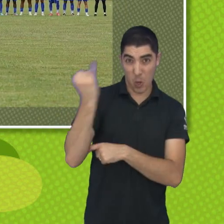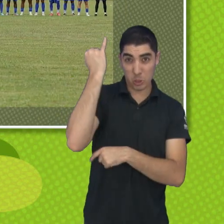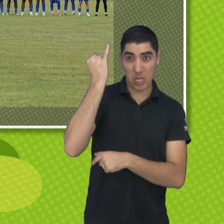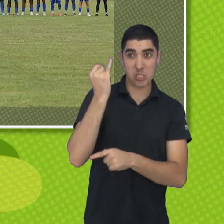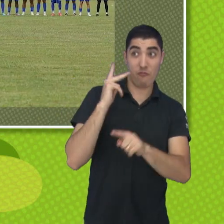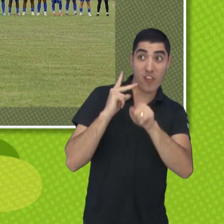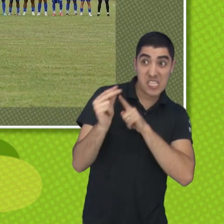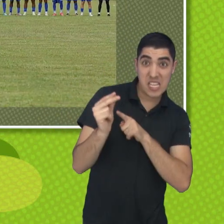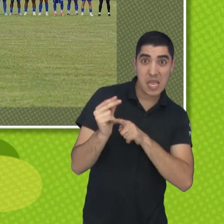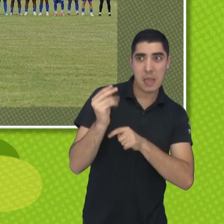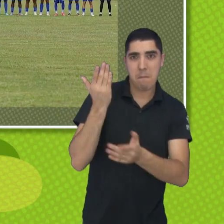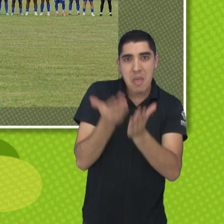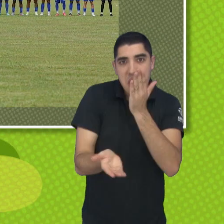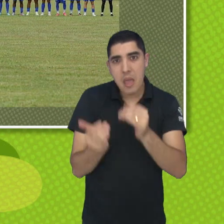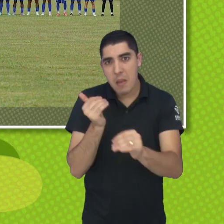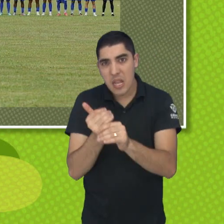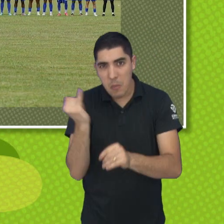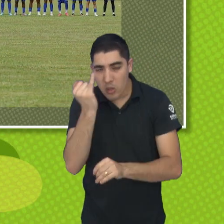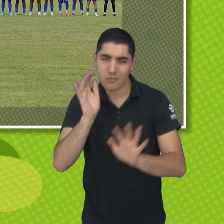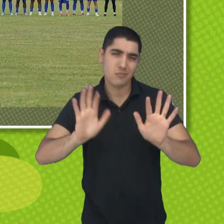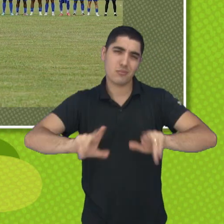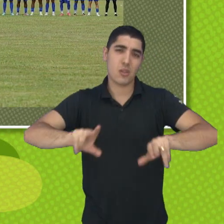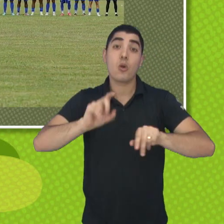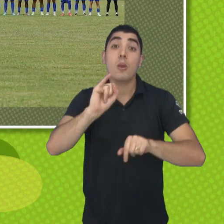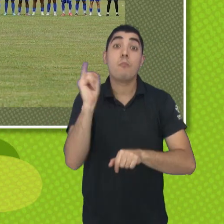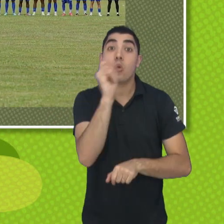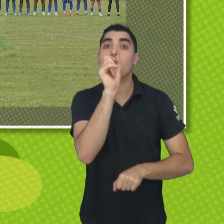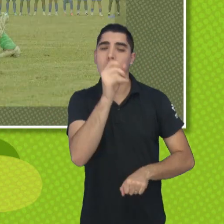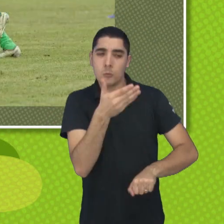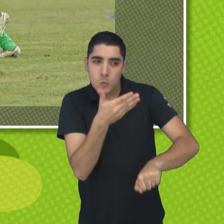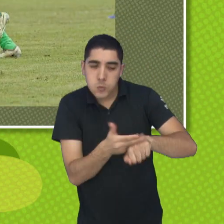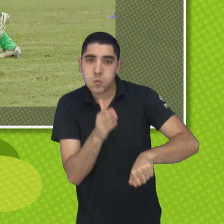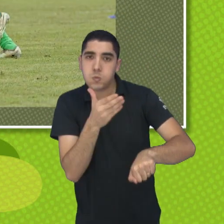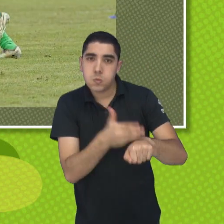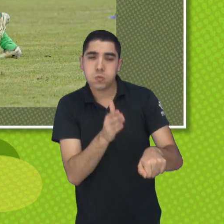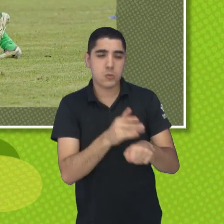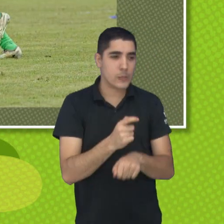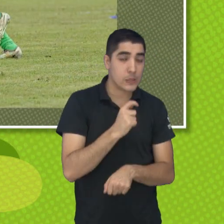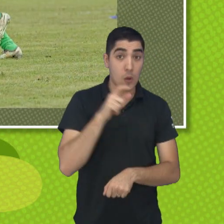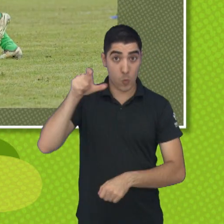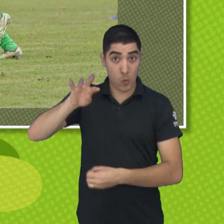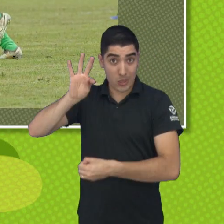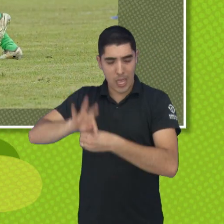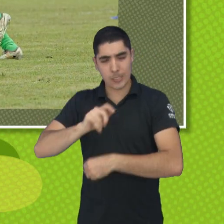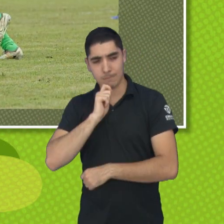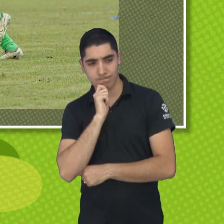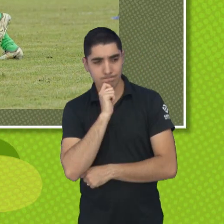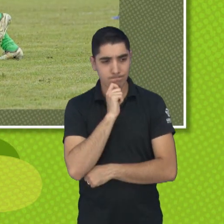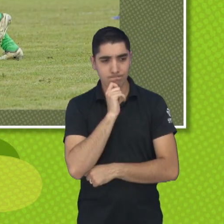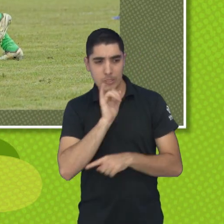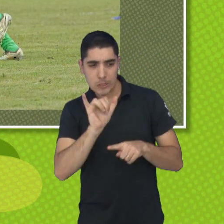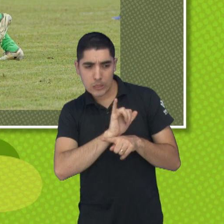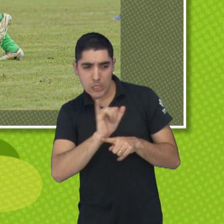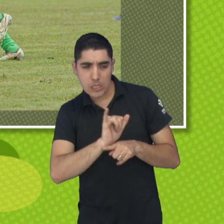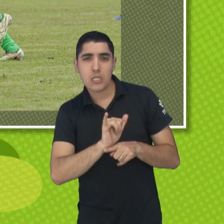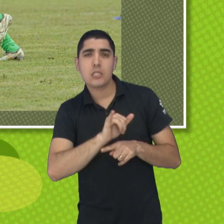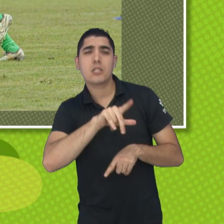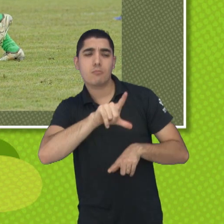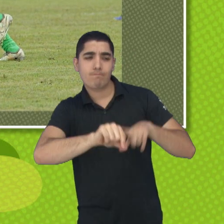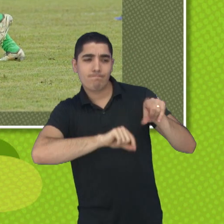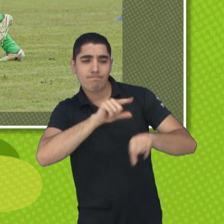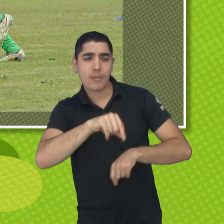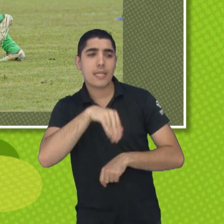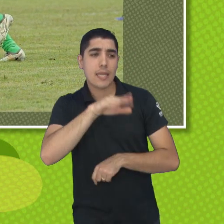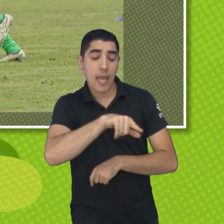É importante para o time pro Ricardo Costa saber o time que ele tem na mão, as peças que ele tem na mão. A gente falava, né, que